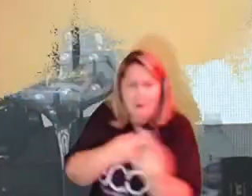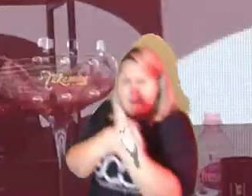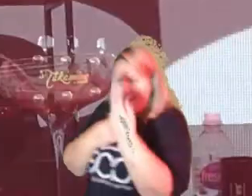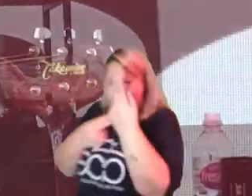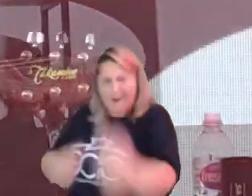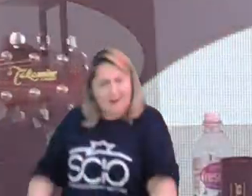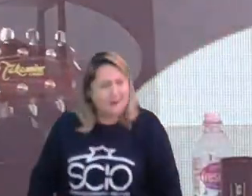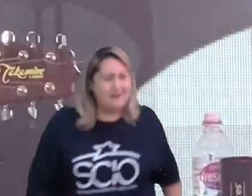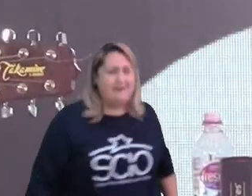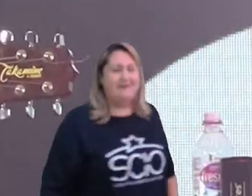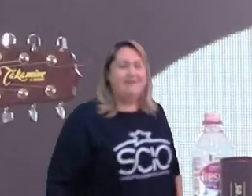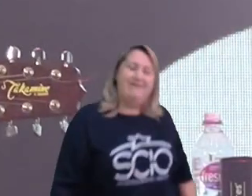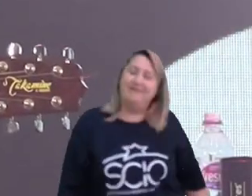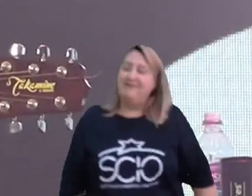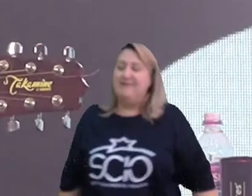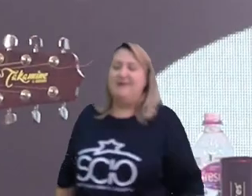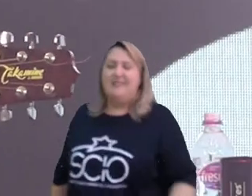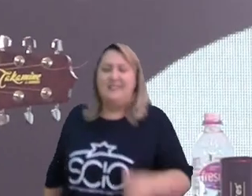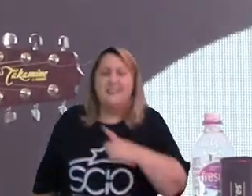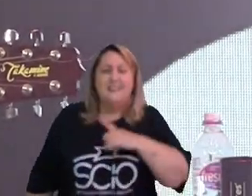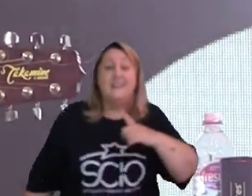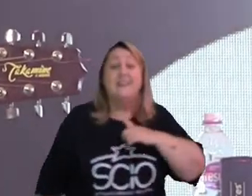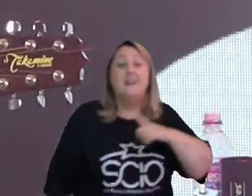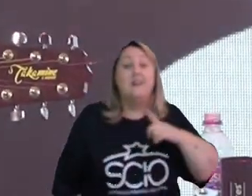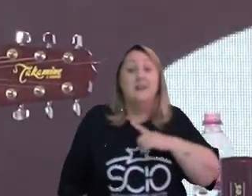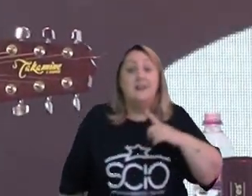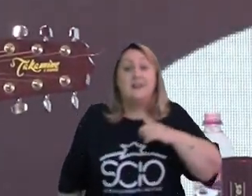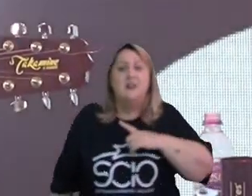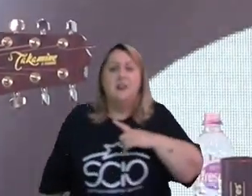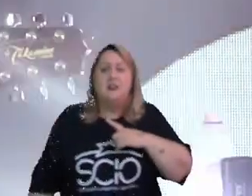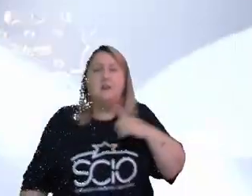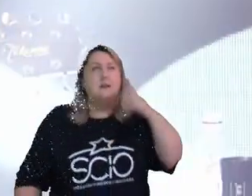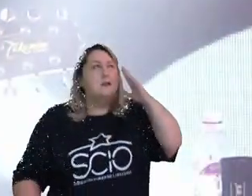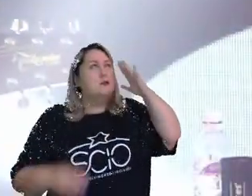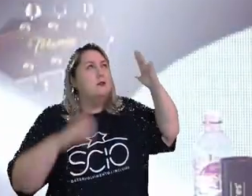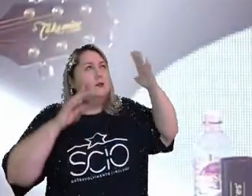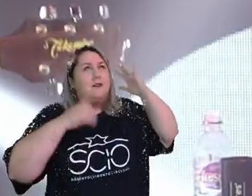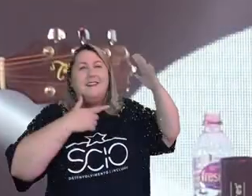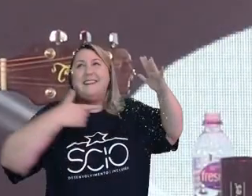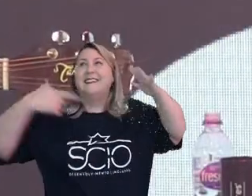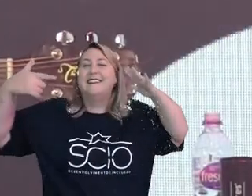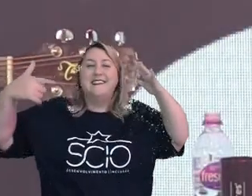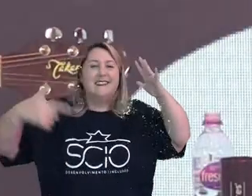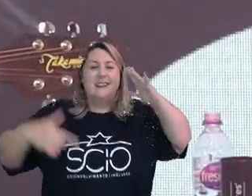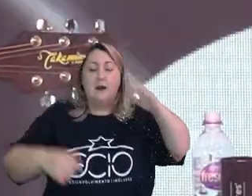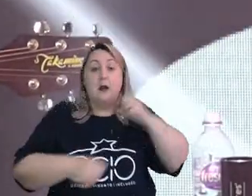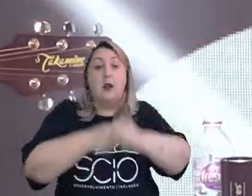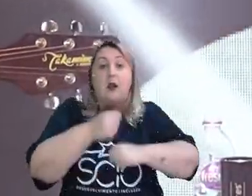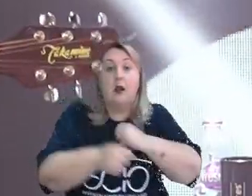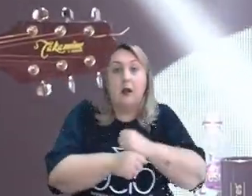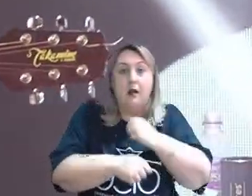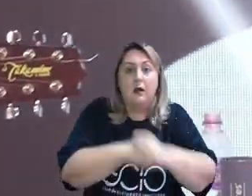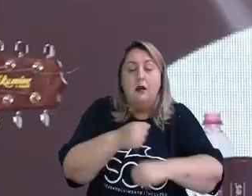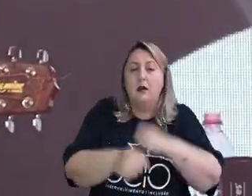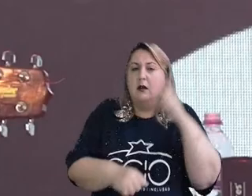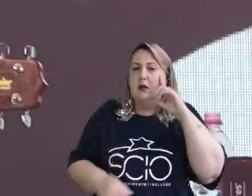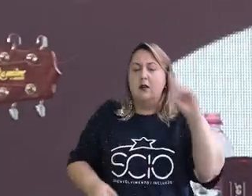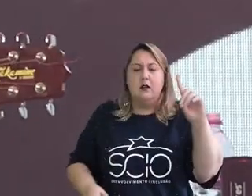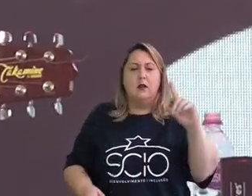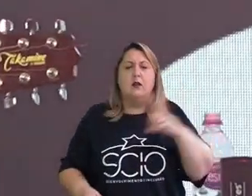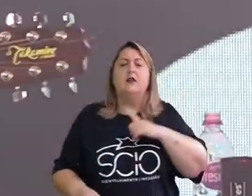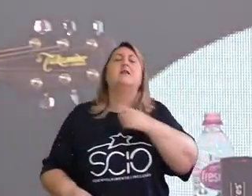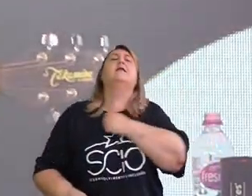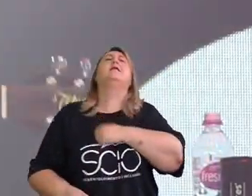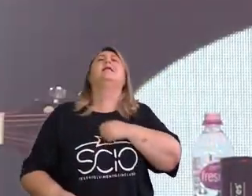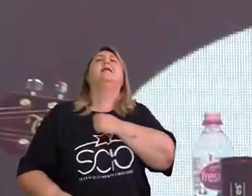sorriso continua o mesmo, daqueles que não desgruda da mente. O tempo passa, passa de hora, até que